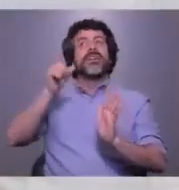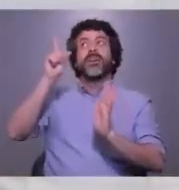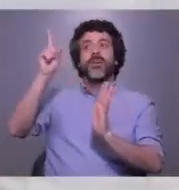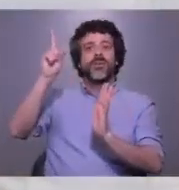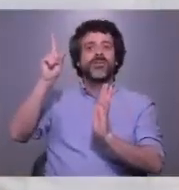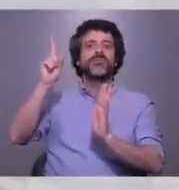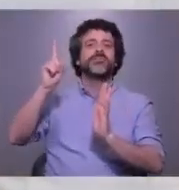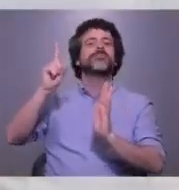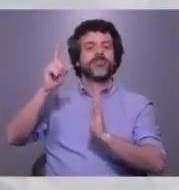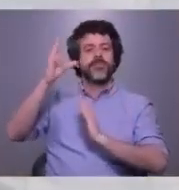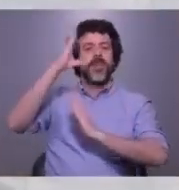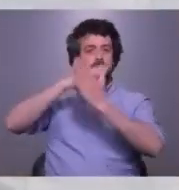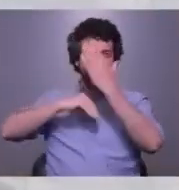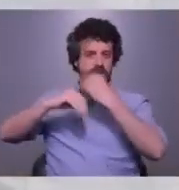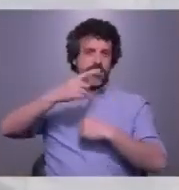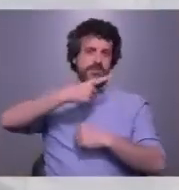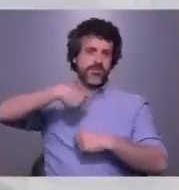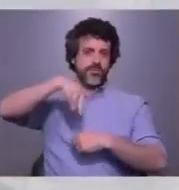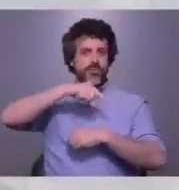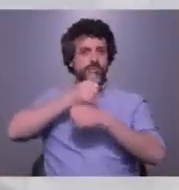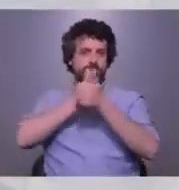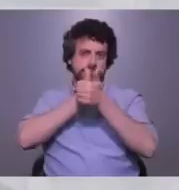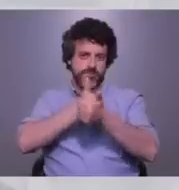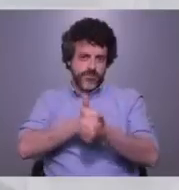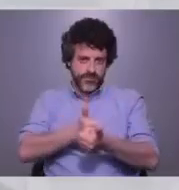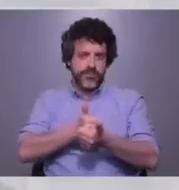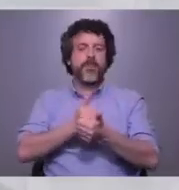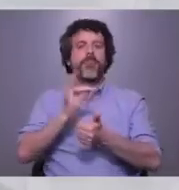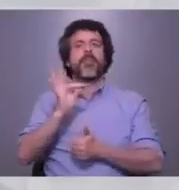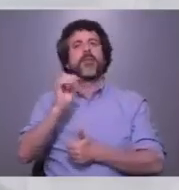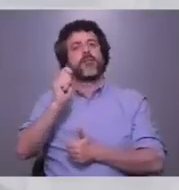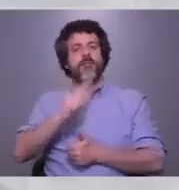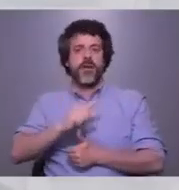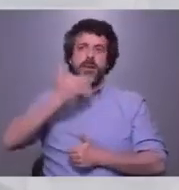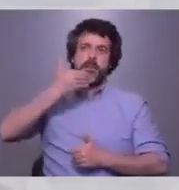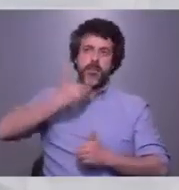aprendemos a ser fiéis às exigências da nossa fé.